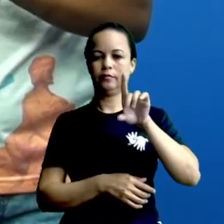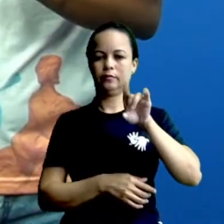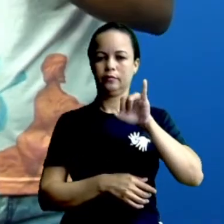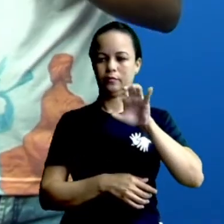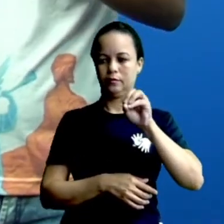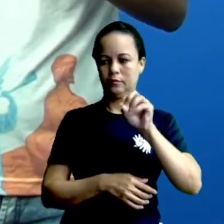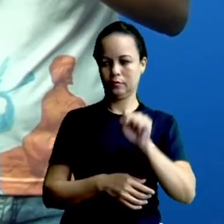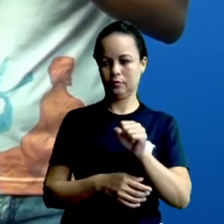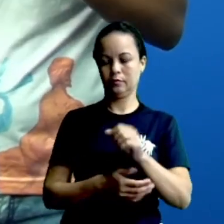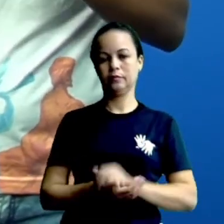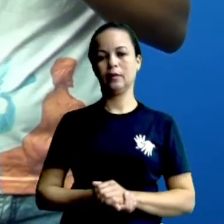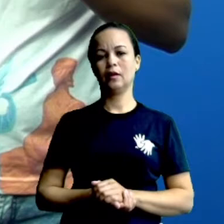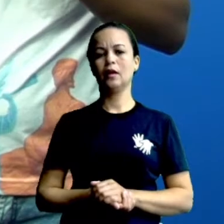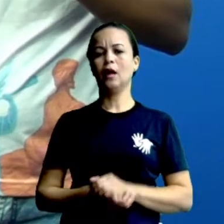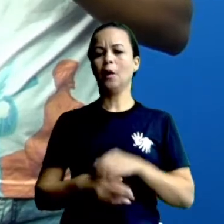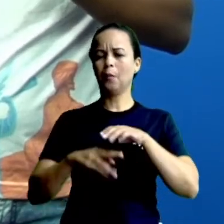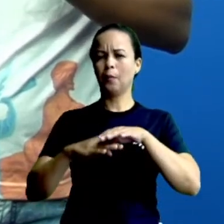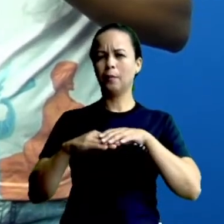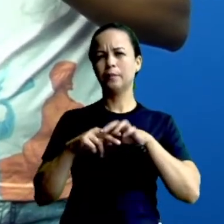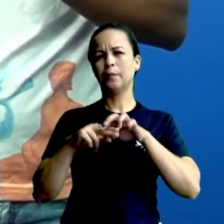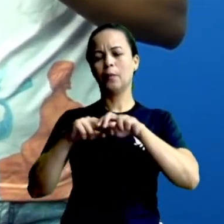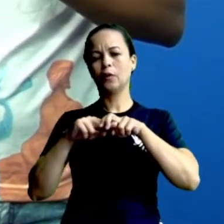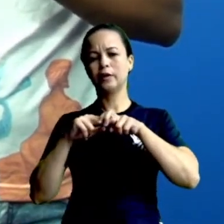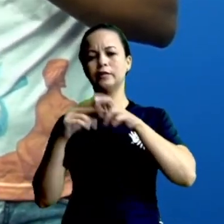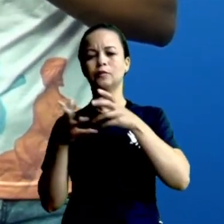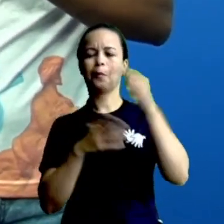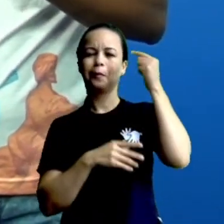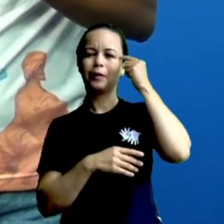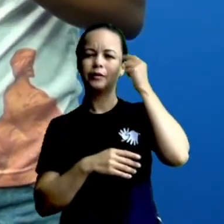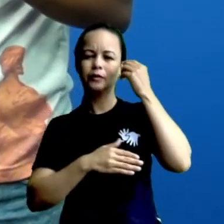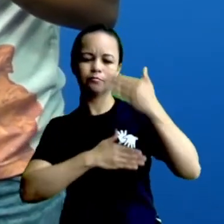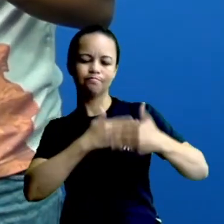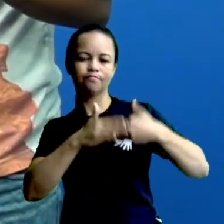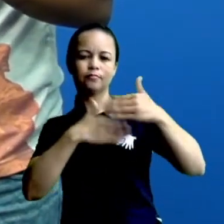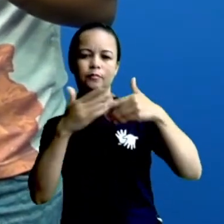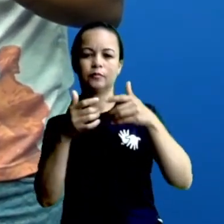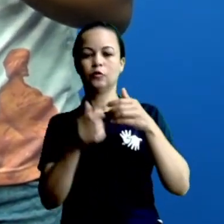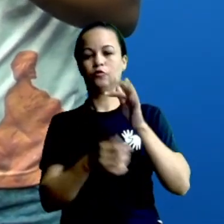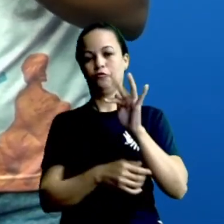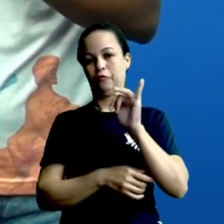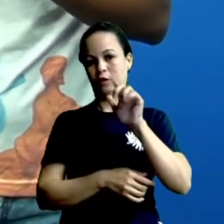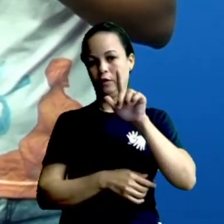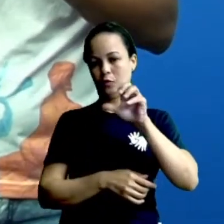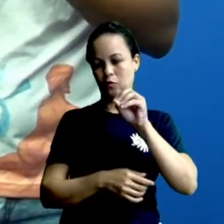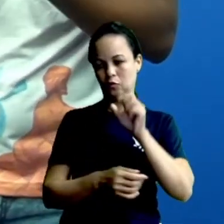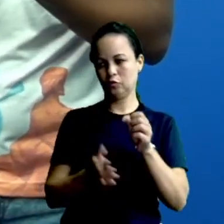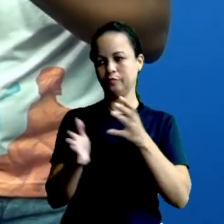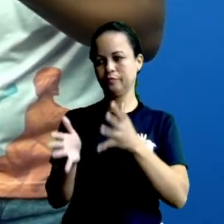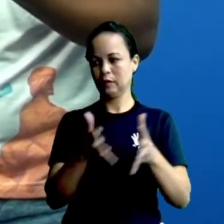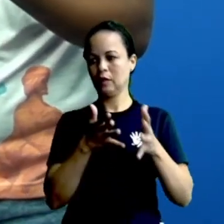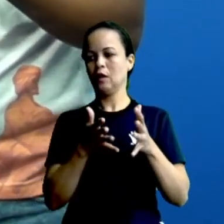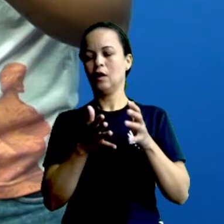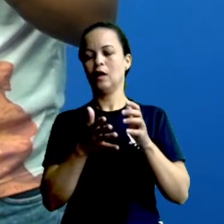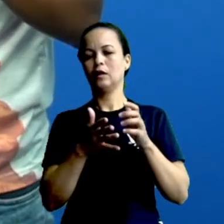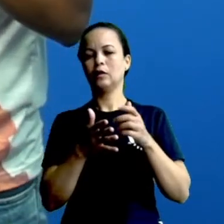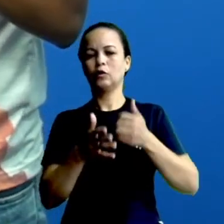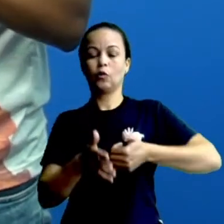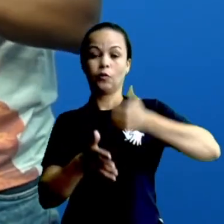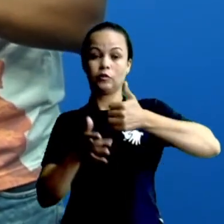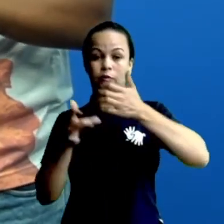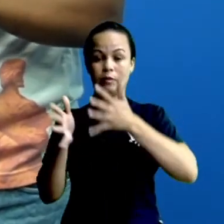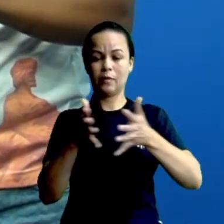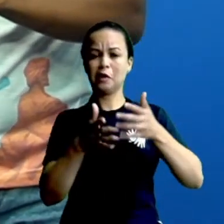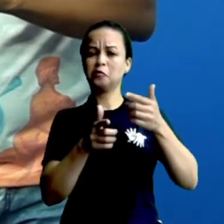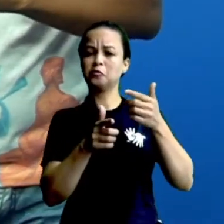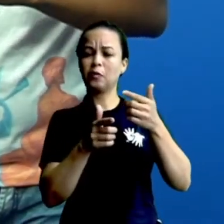Por isso, pensando na evolução dos filos, Os poríferos, que eram os primeiros, eram bem